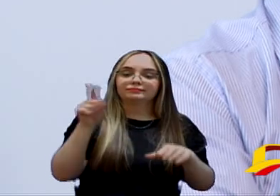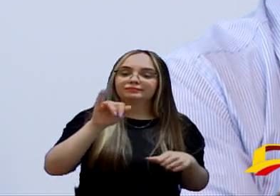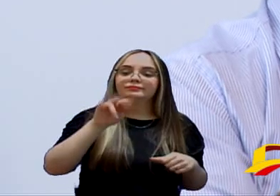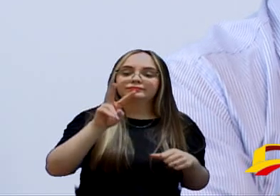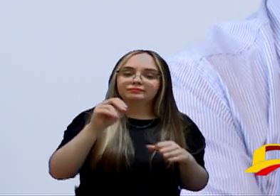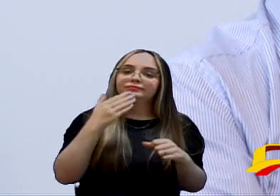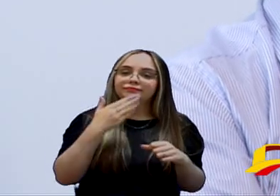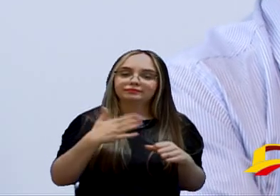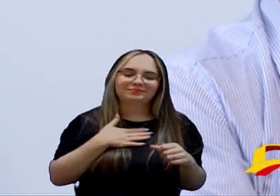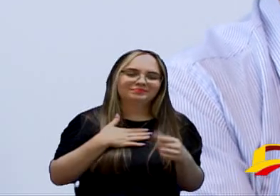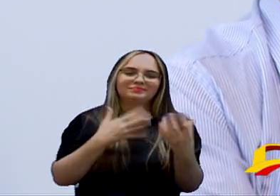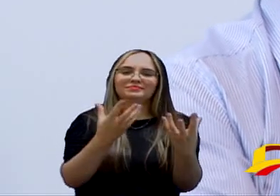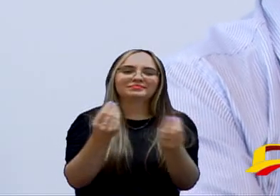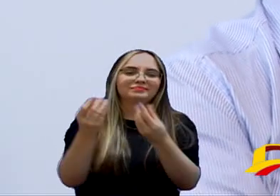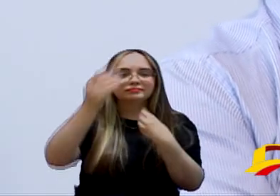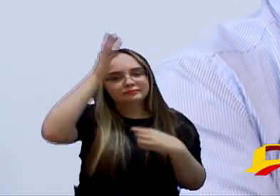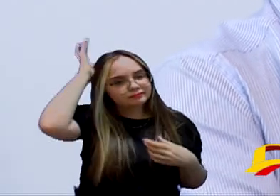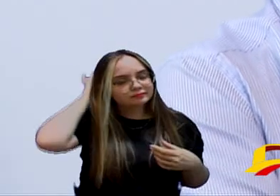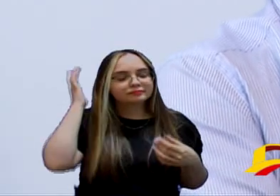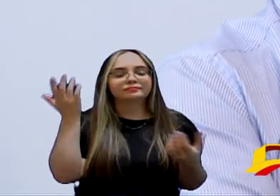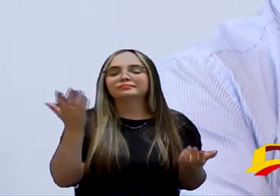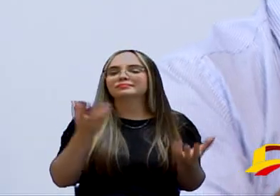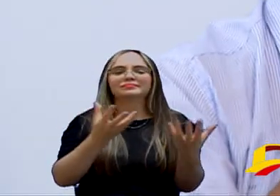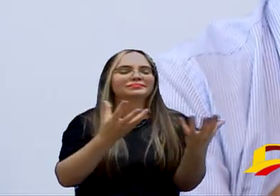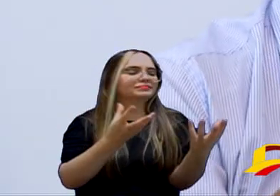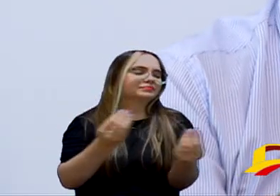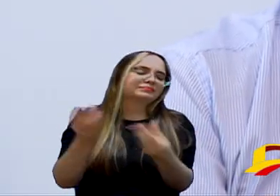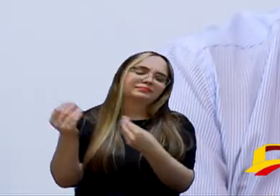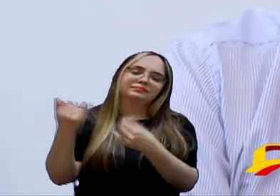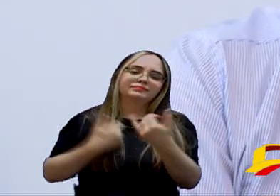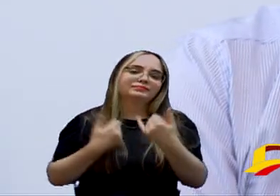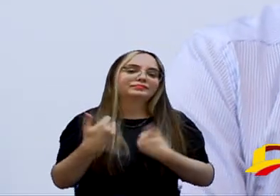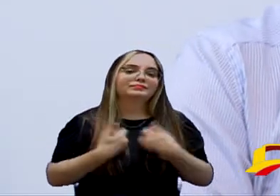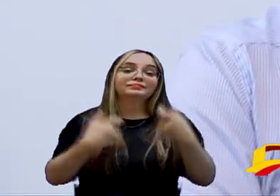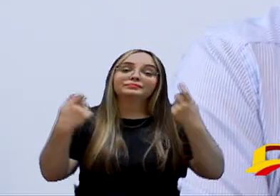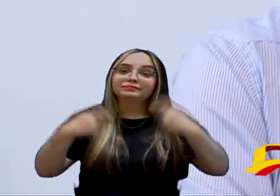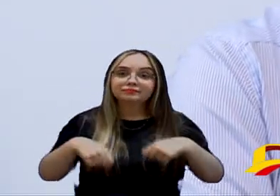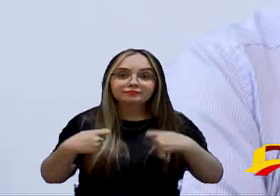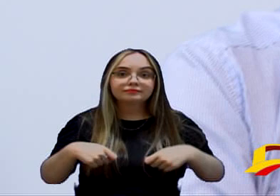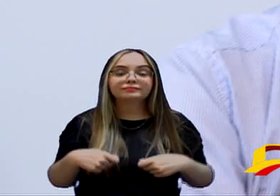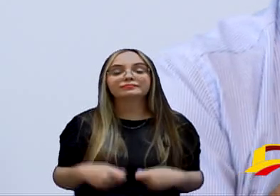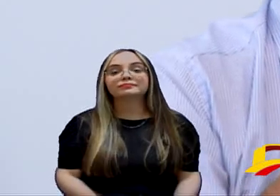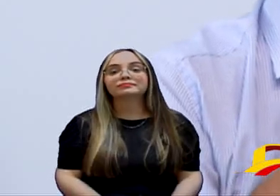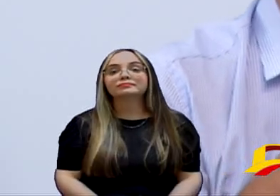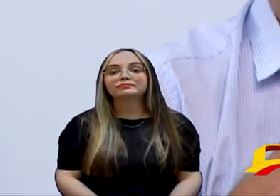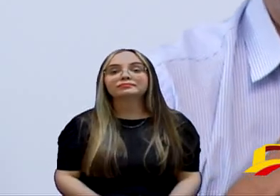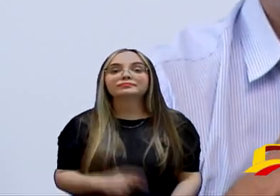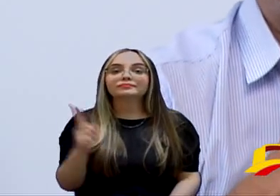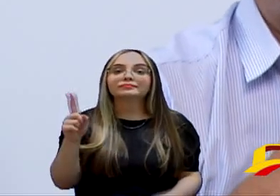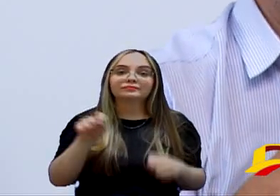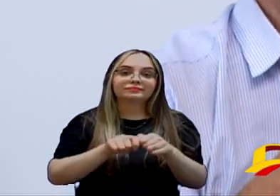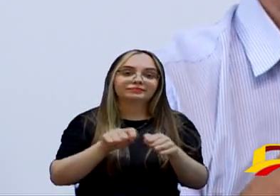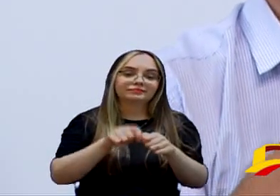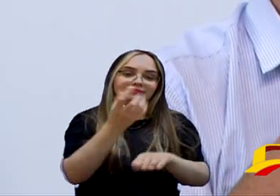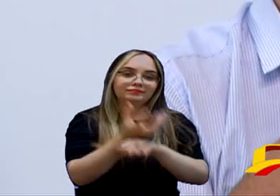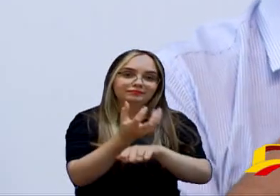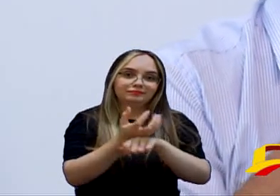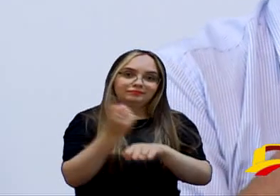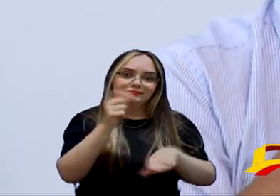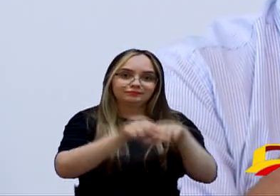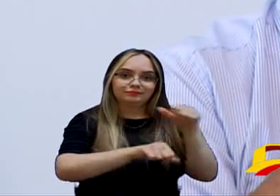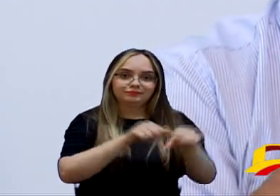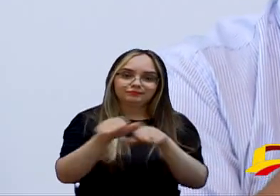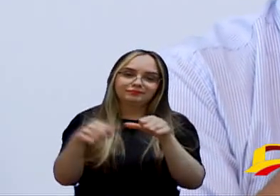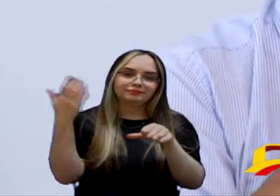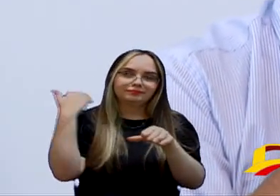ai tanta gente bombeiro Orlando e tanta gente ele que tá precisando também quem fez aquela praça Ok revitalizou